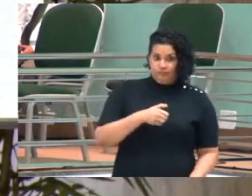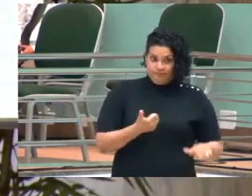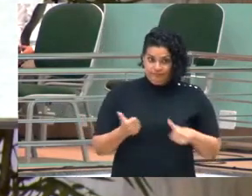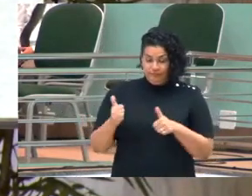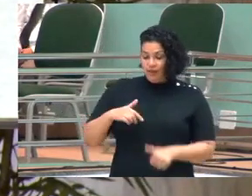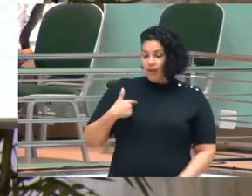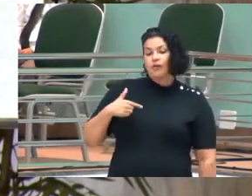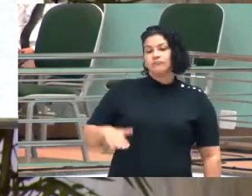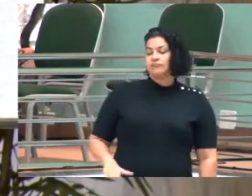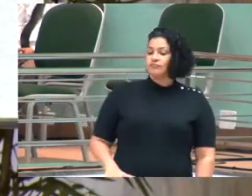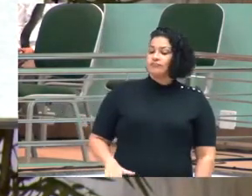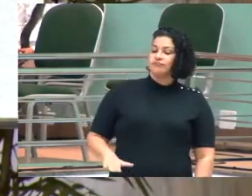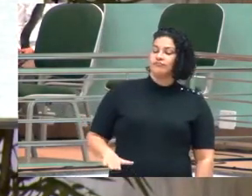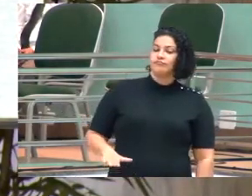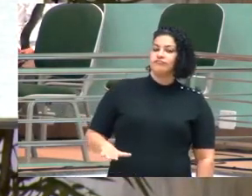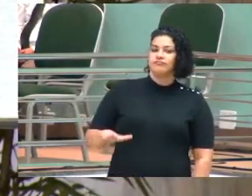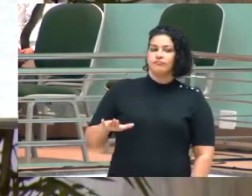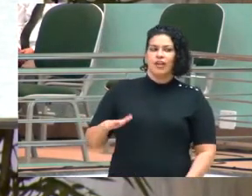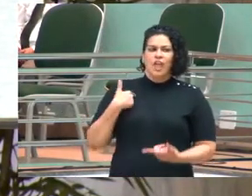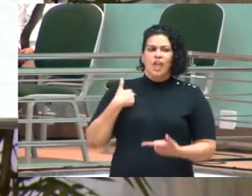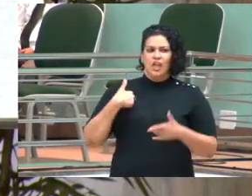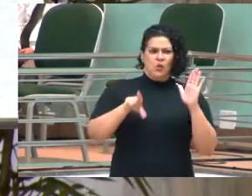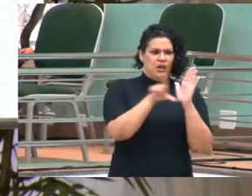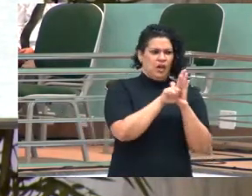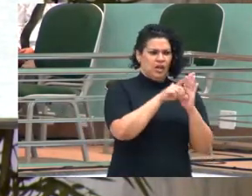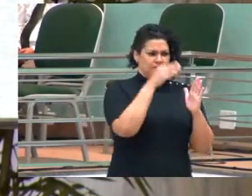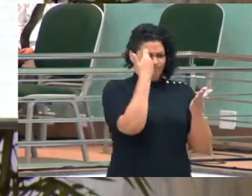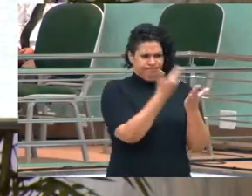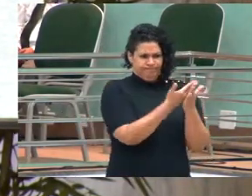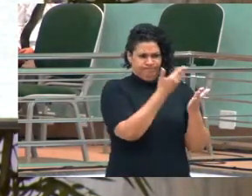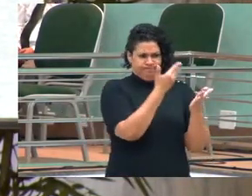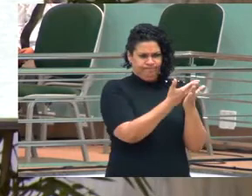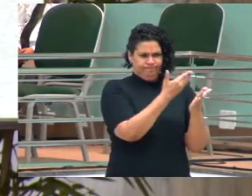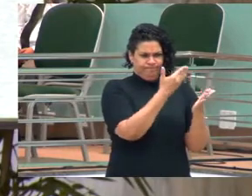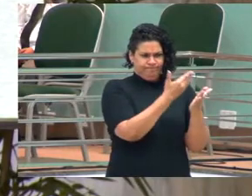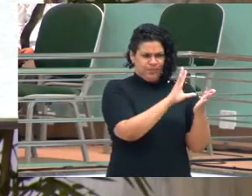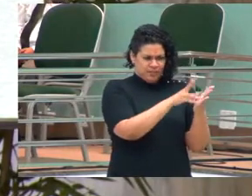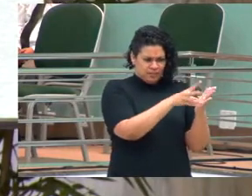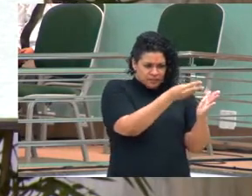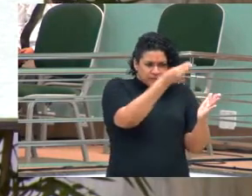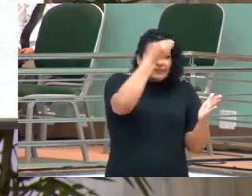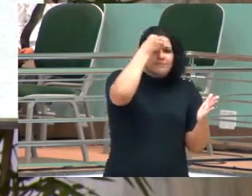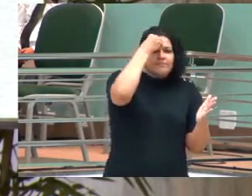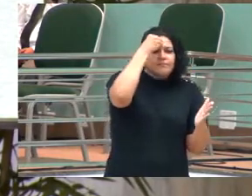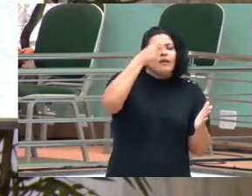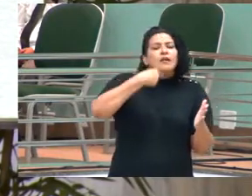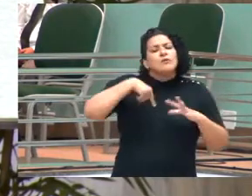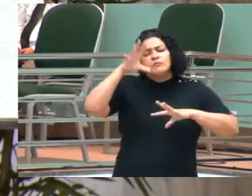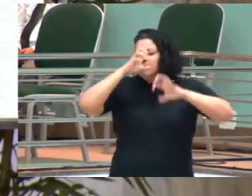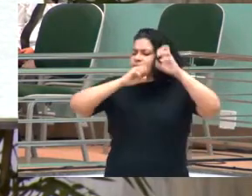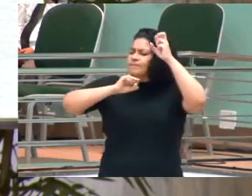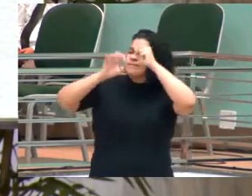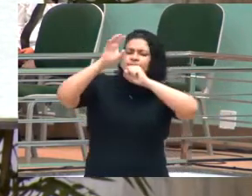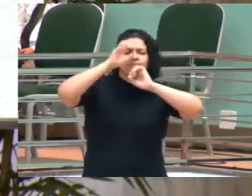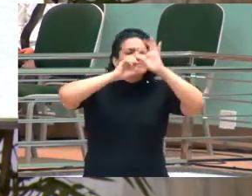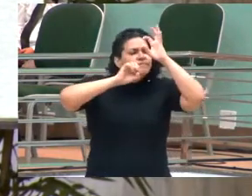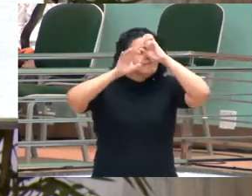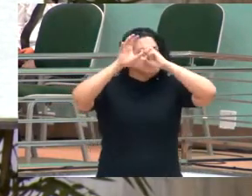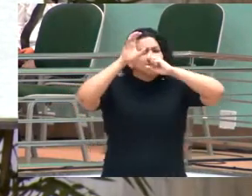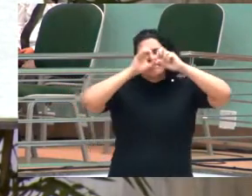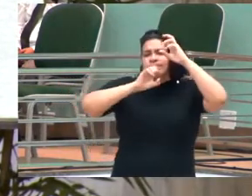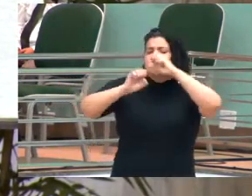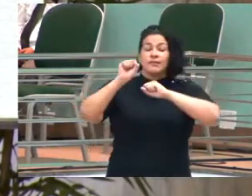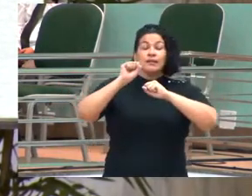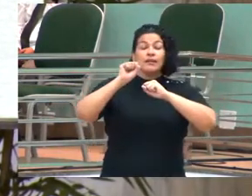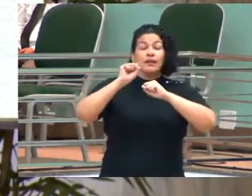e os profetas. Mas eu vivia no deserto. Deus me chamou para isso. Eu fui consagrado a